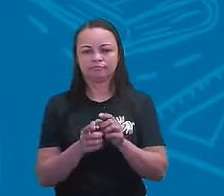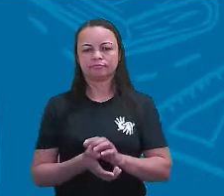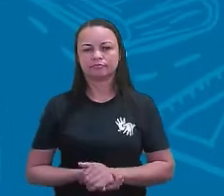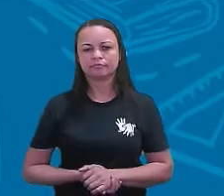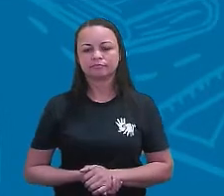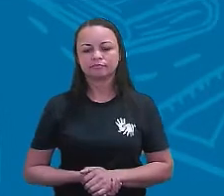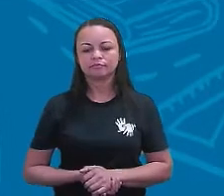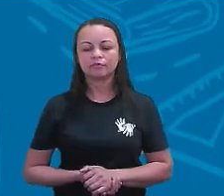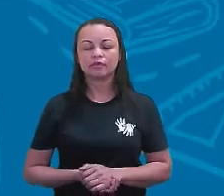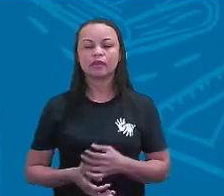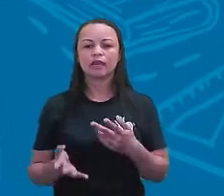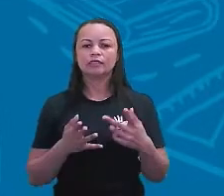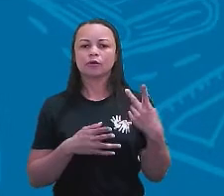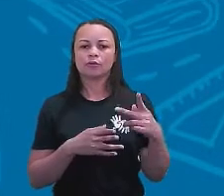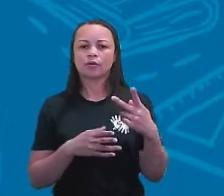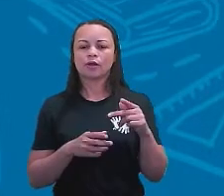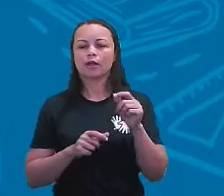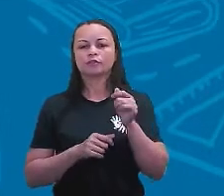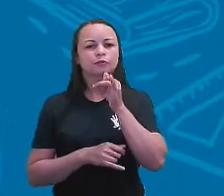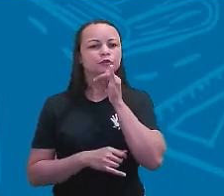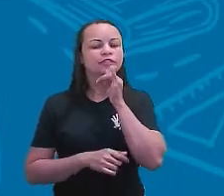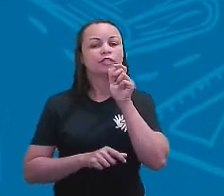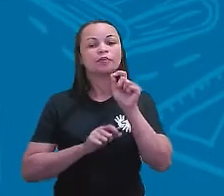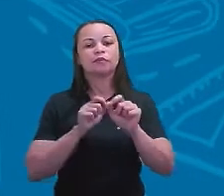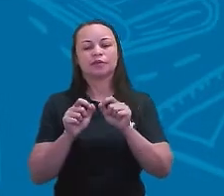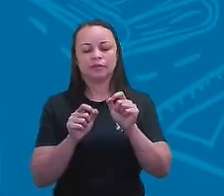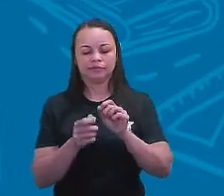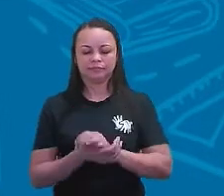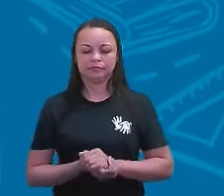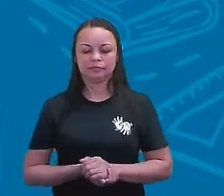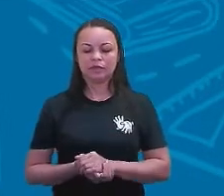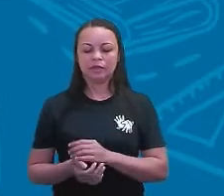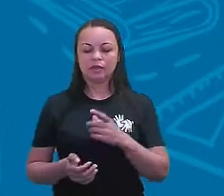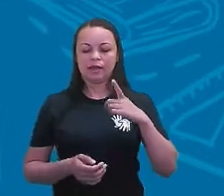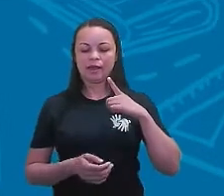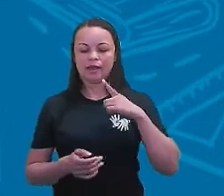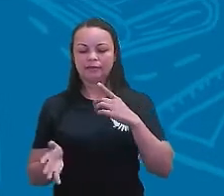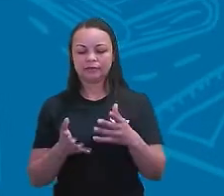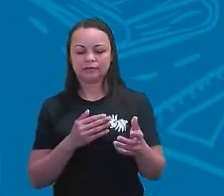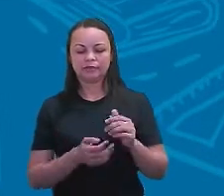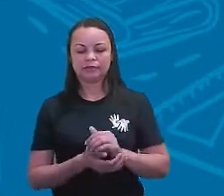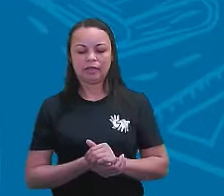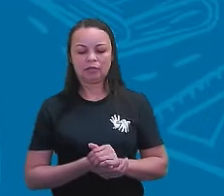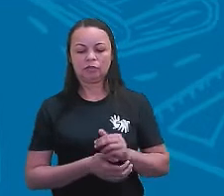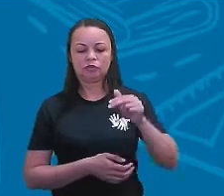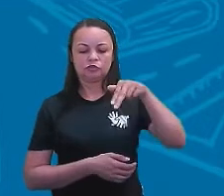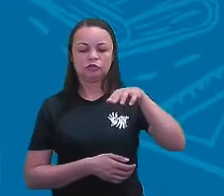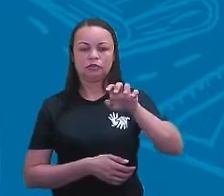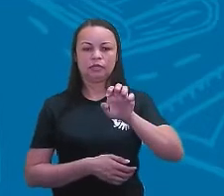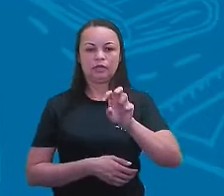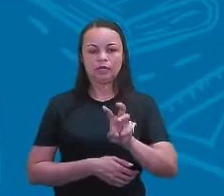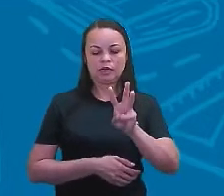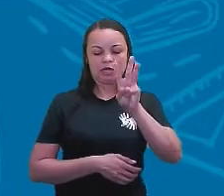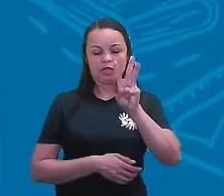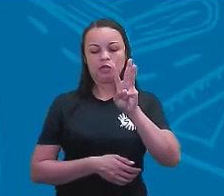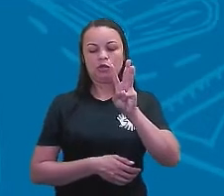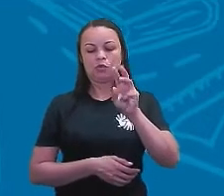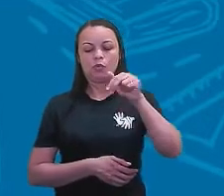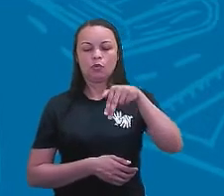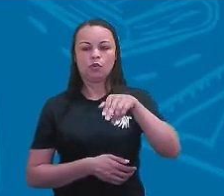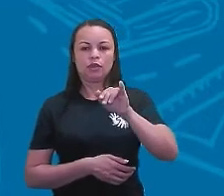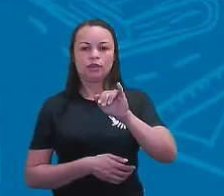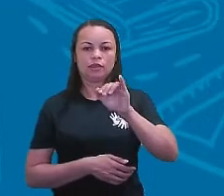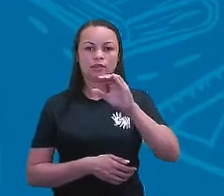tá? É o caso, por exemplo, e aí a gente tem new, nice, big e happy.